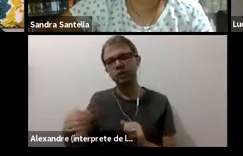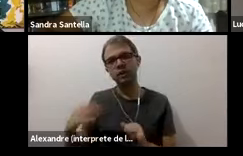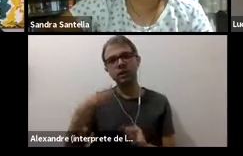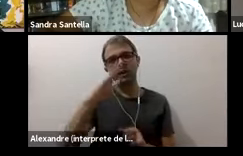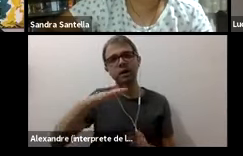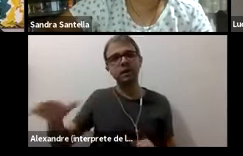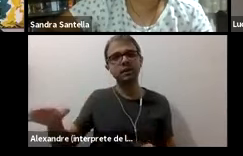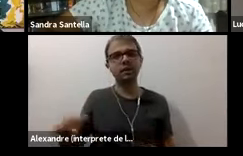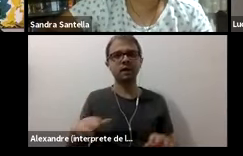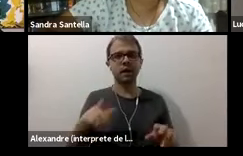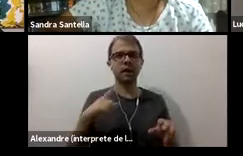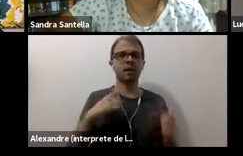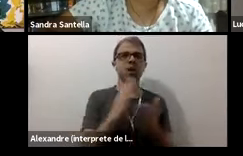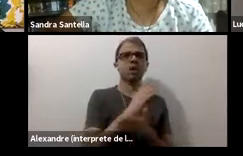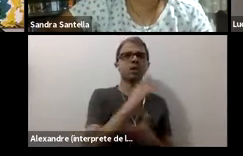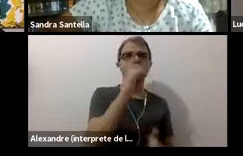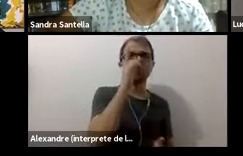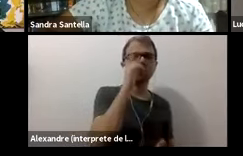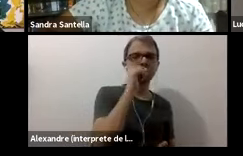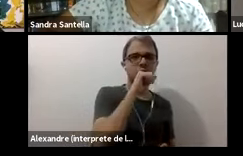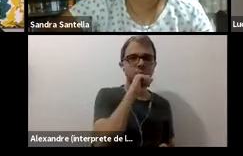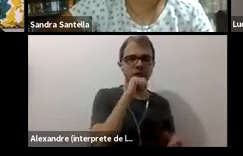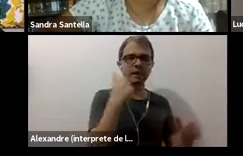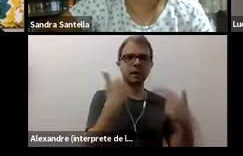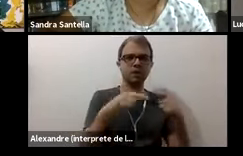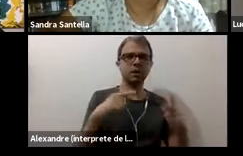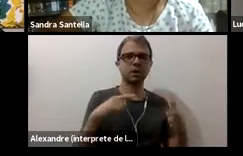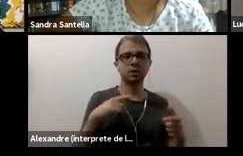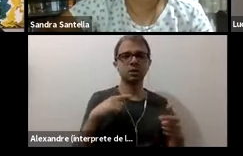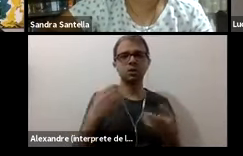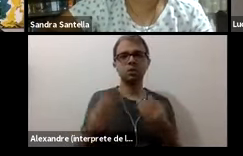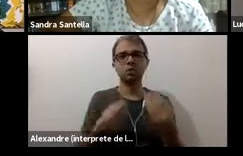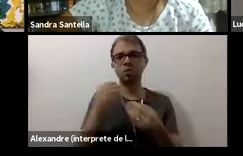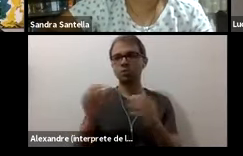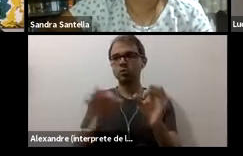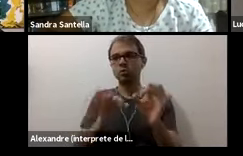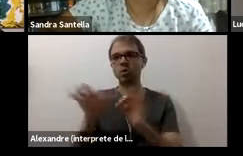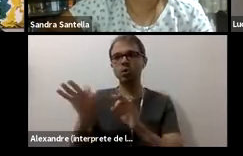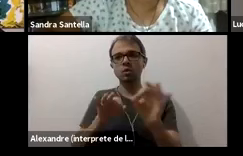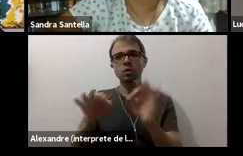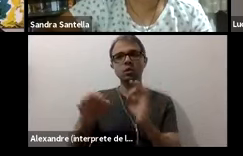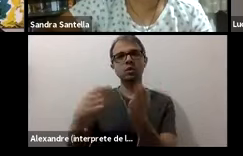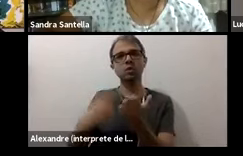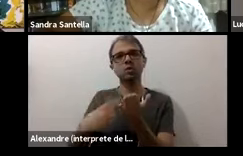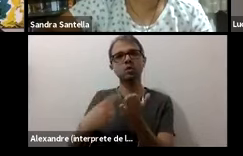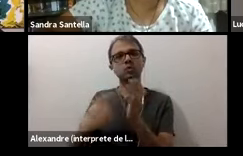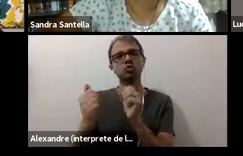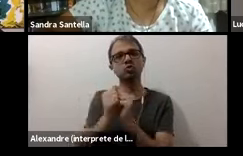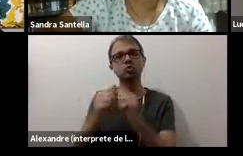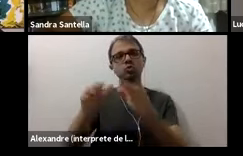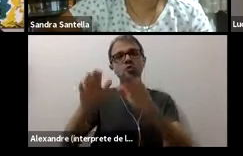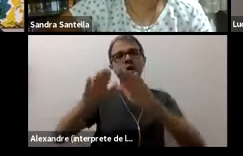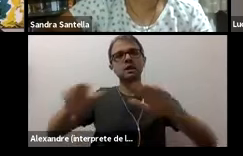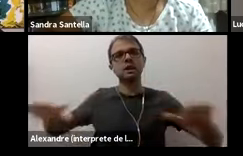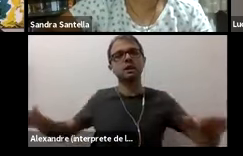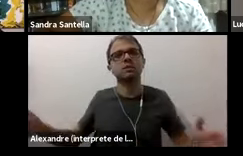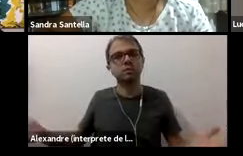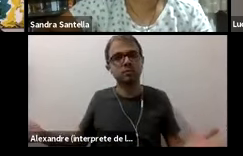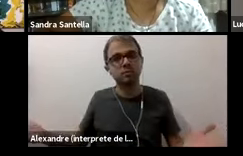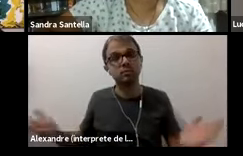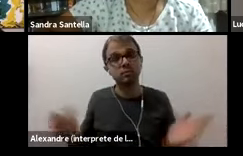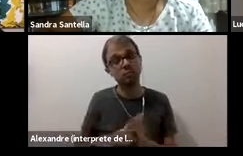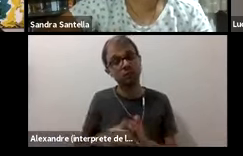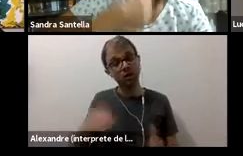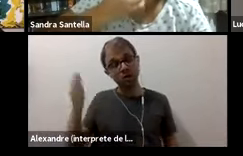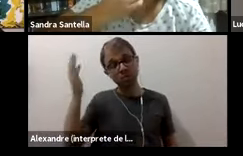pais que trabalham, como organizar isso com as crianças. Aliás, foi uma questão que apareceu na última live